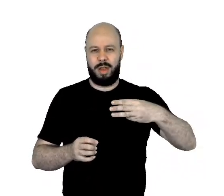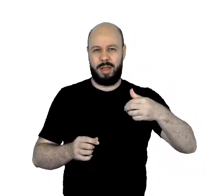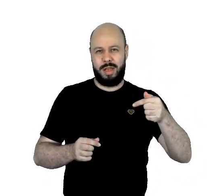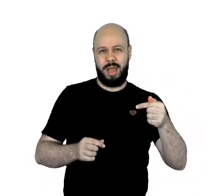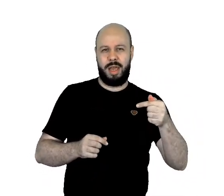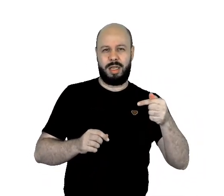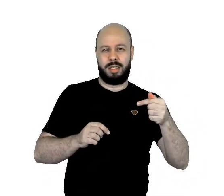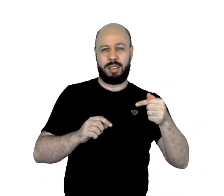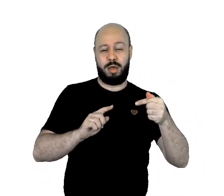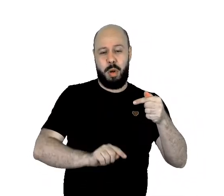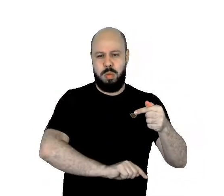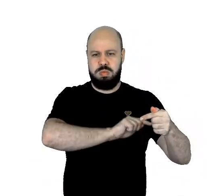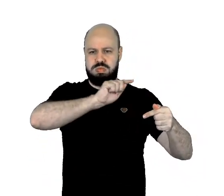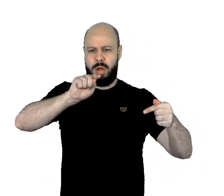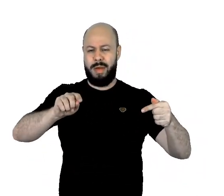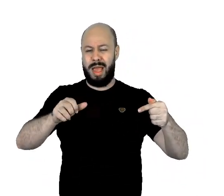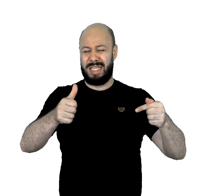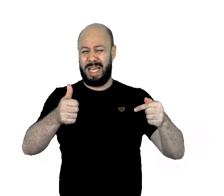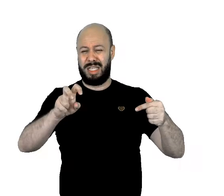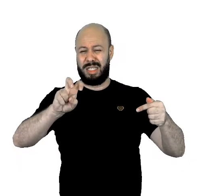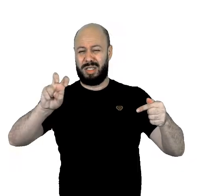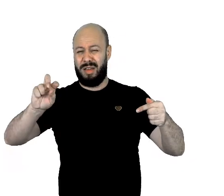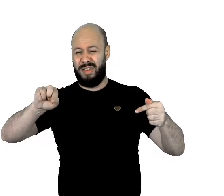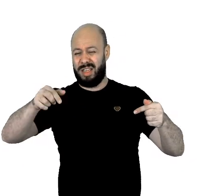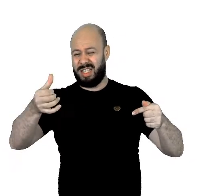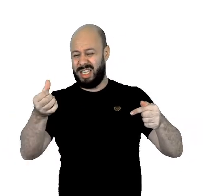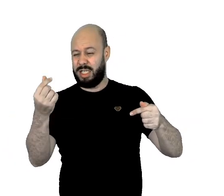69,37 para R$